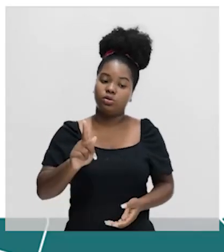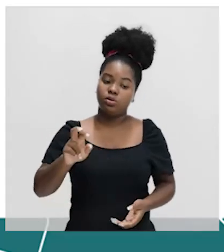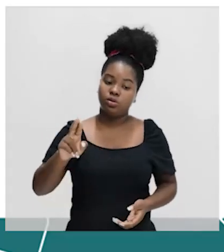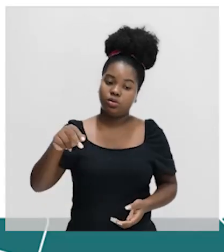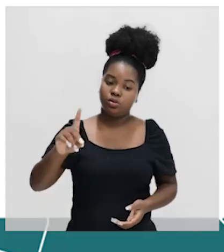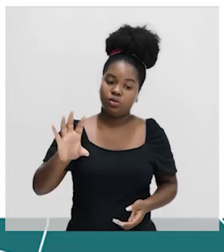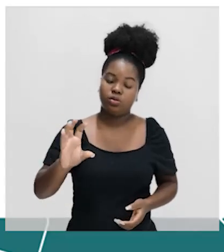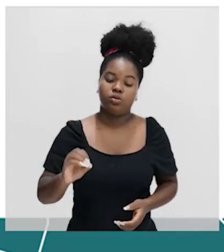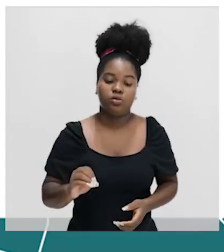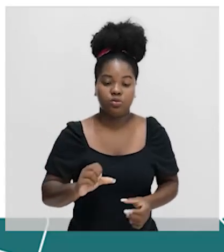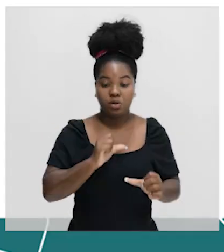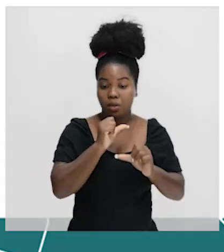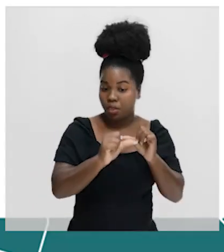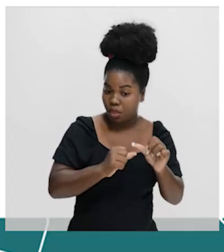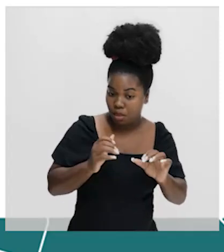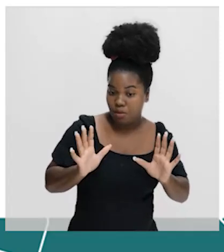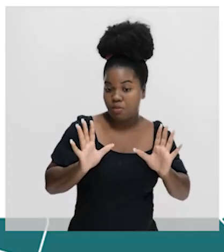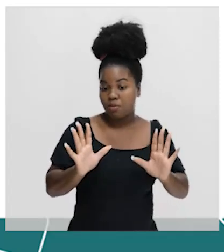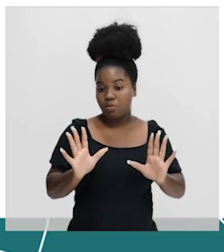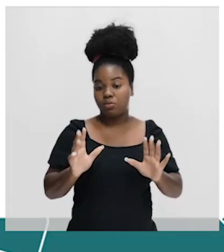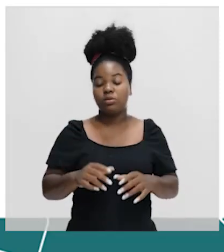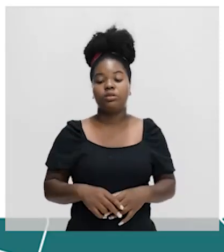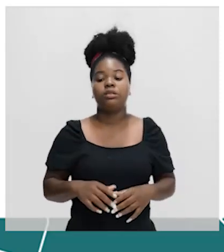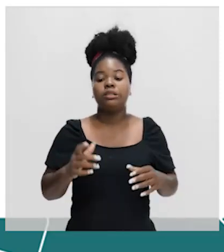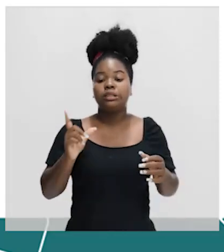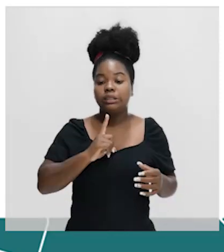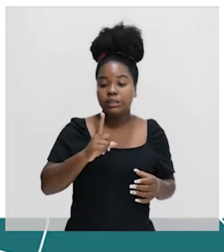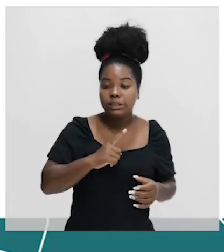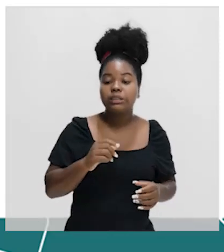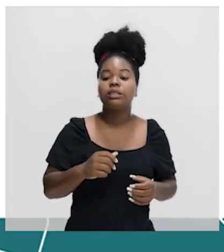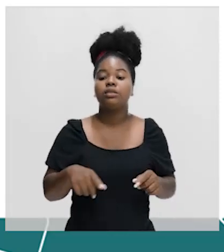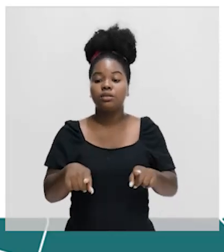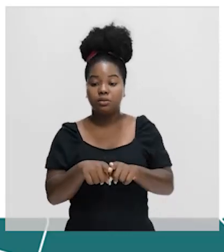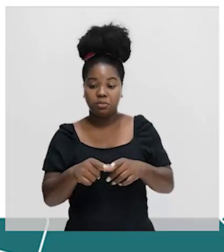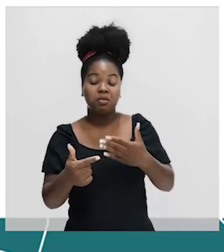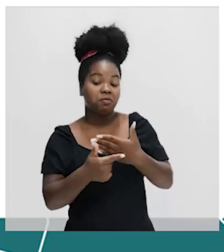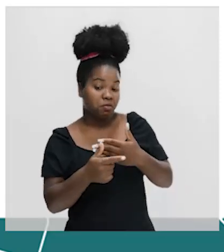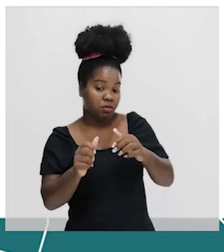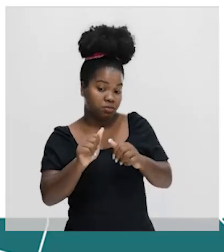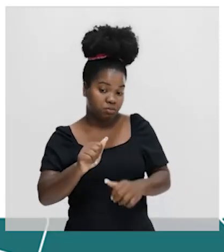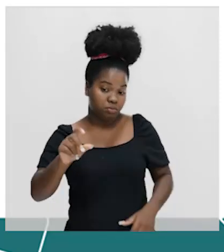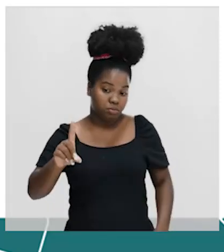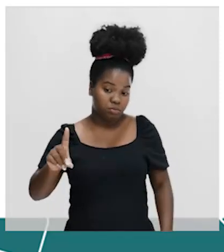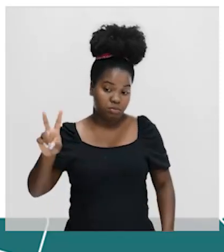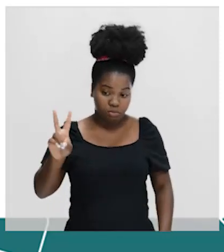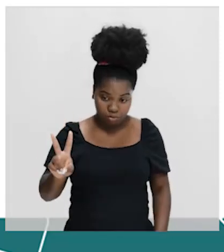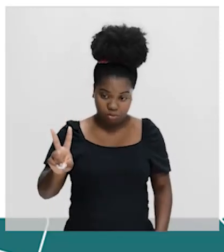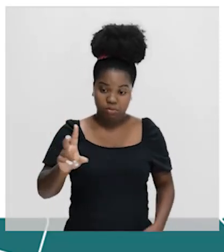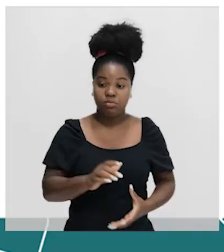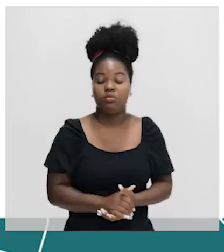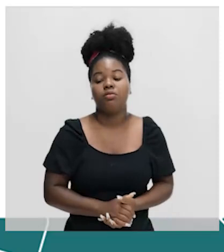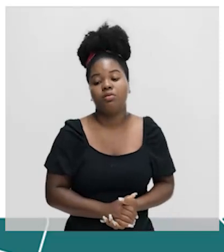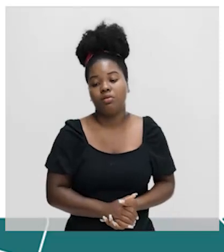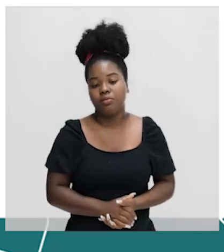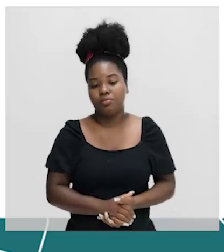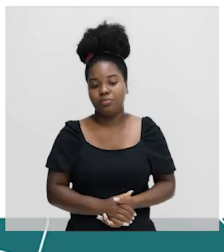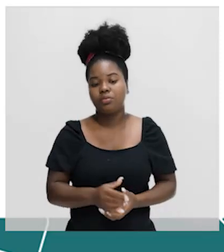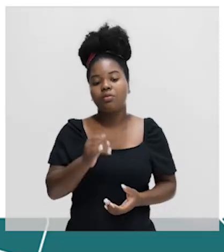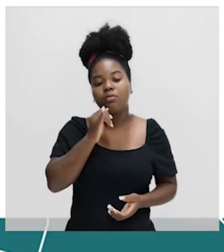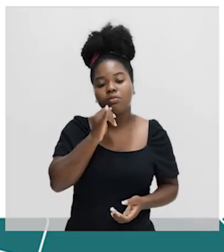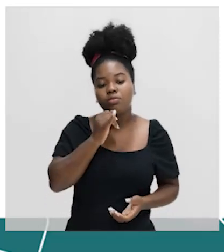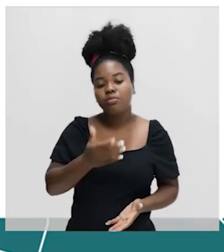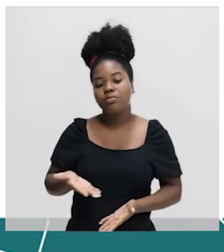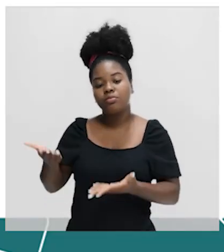não flexiona e pode desempenhar a função de advérbio. Isso acontece quando ele exprime o modo, como por